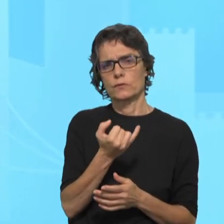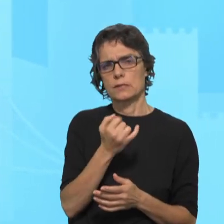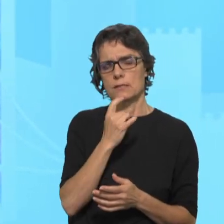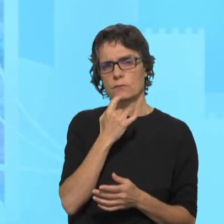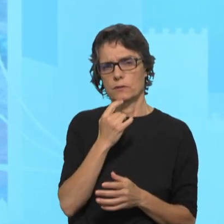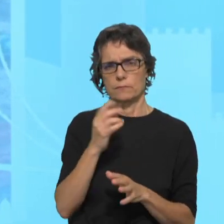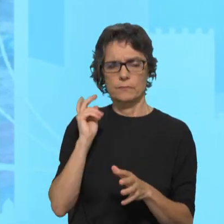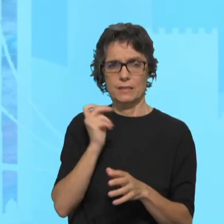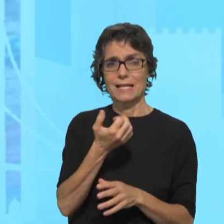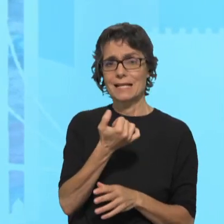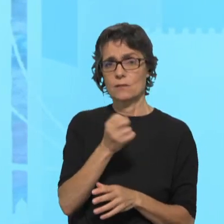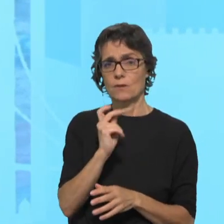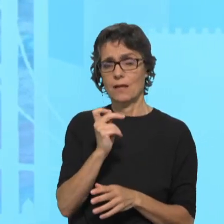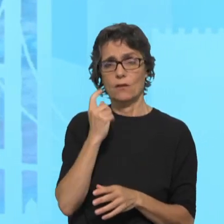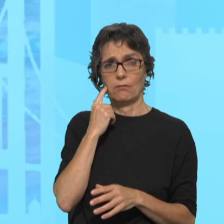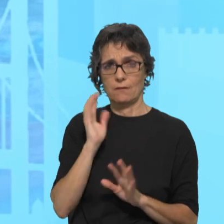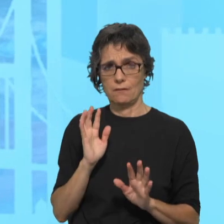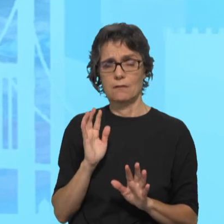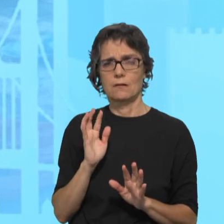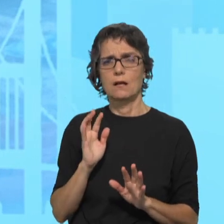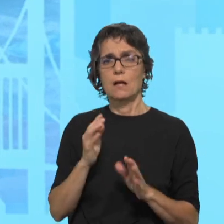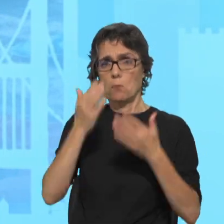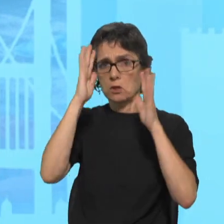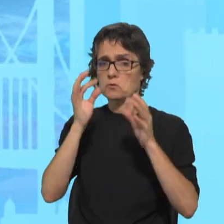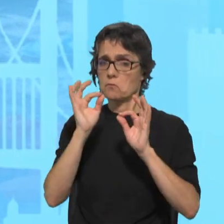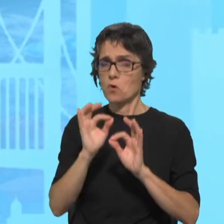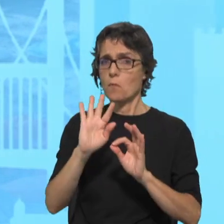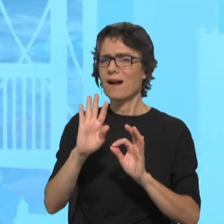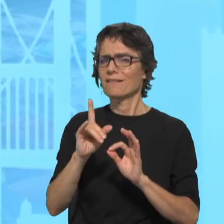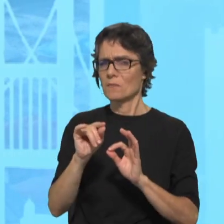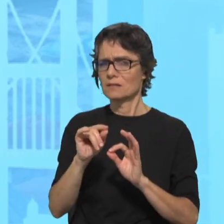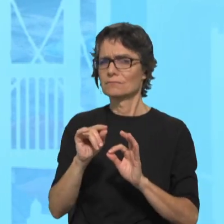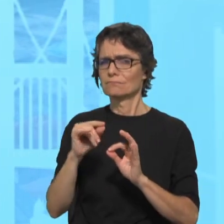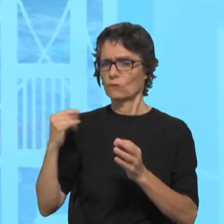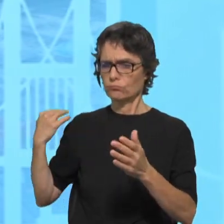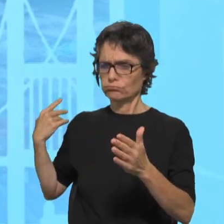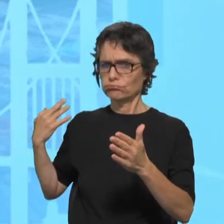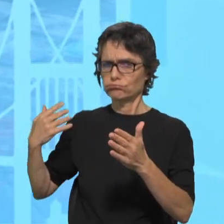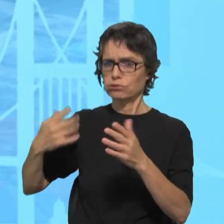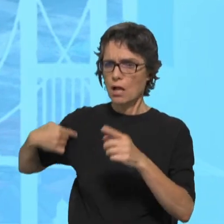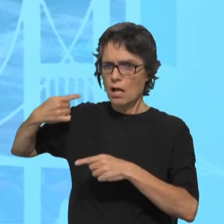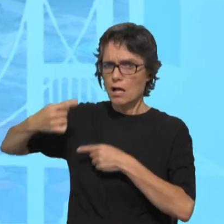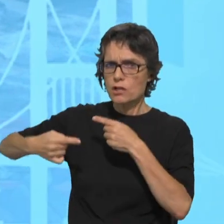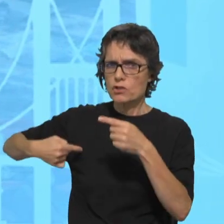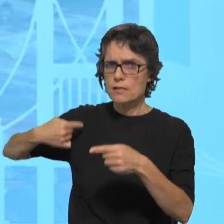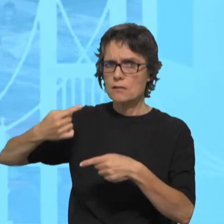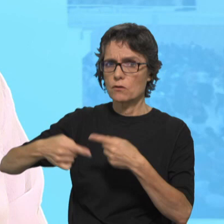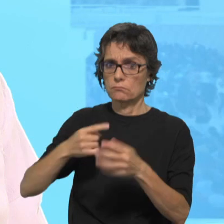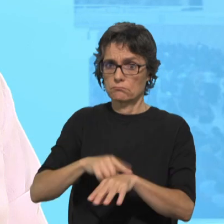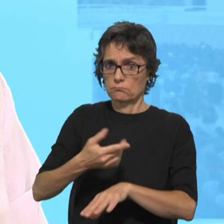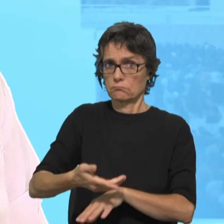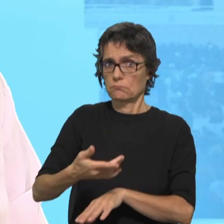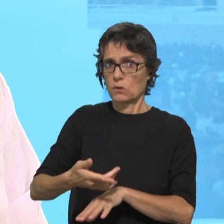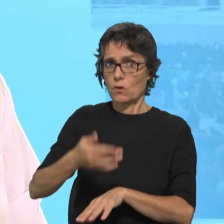democracia consolidada, mas também estamos a uma distância considerável e as gerações mais recentes já não têm